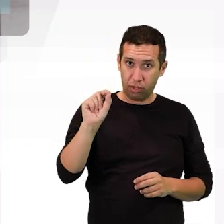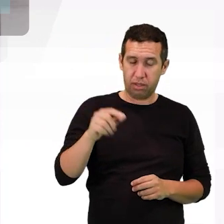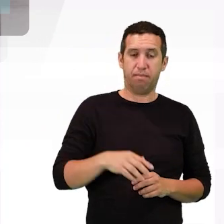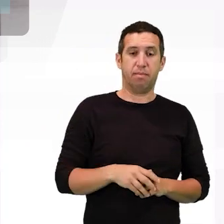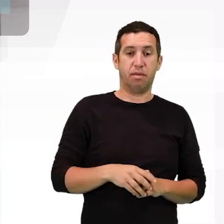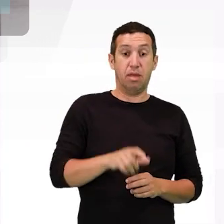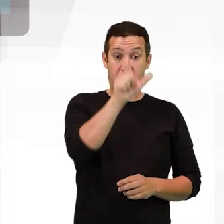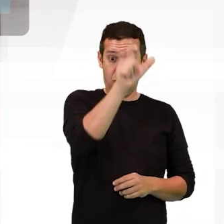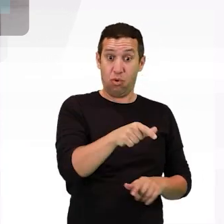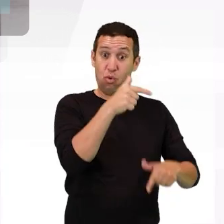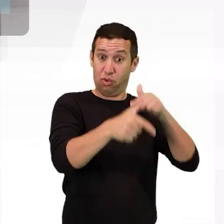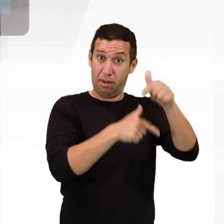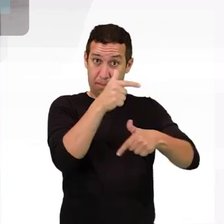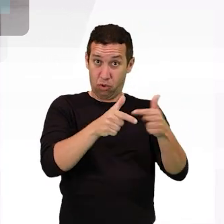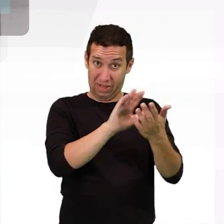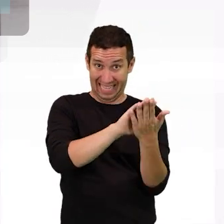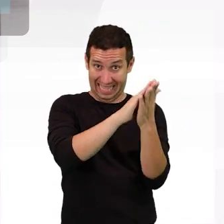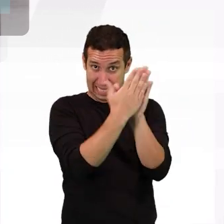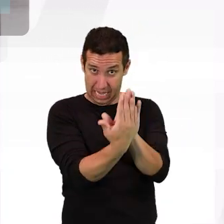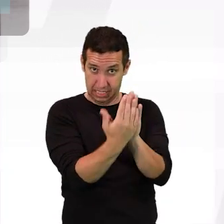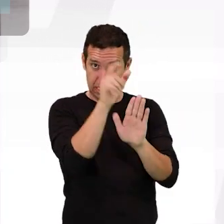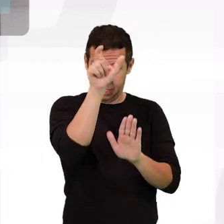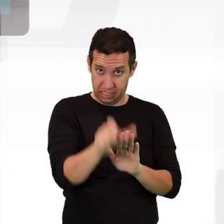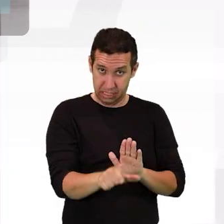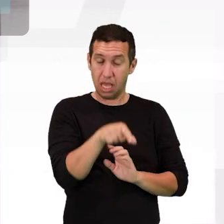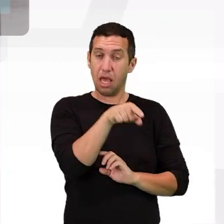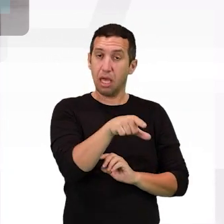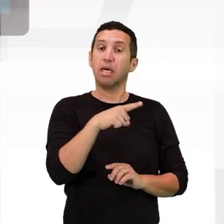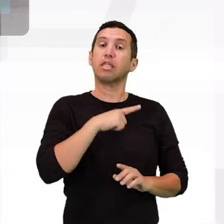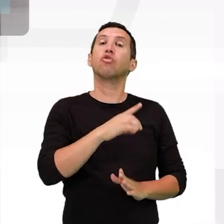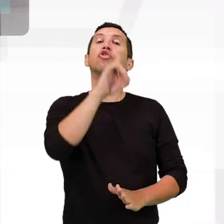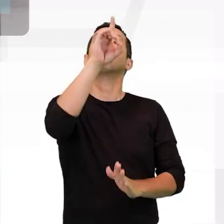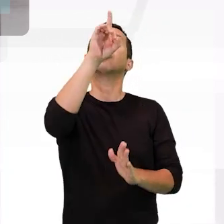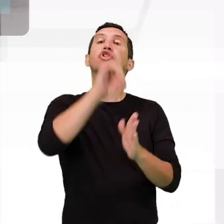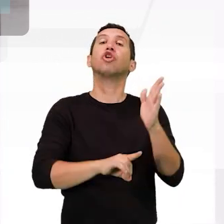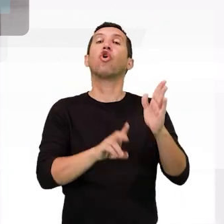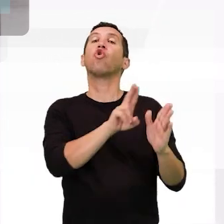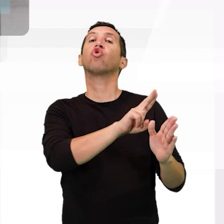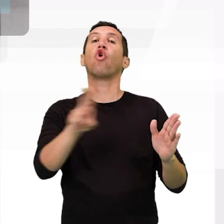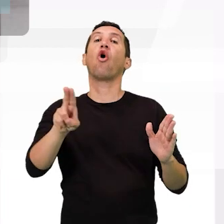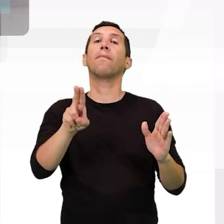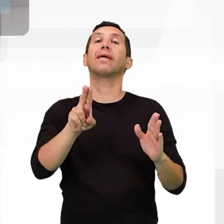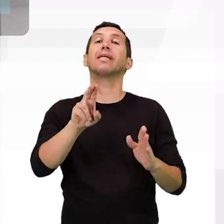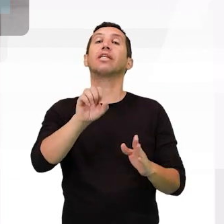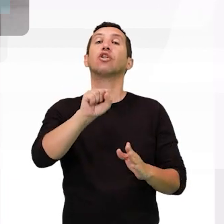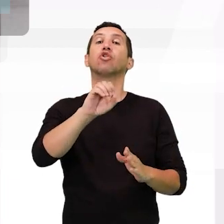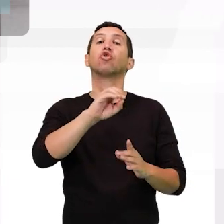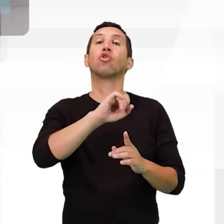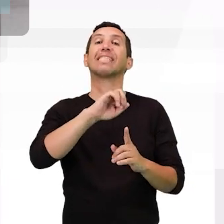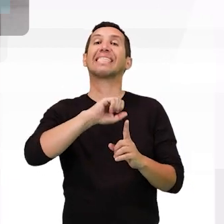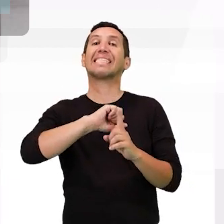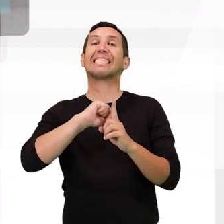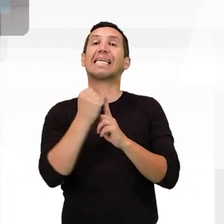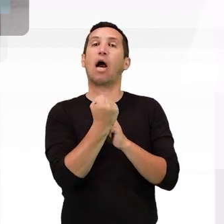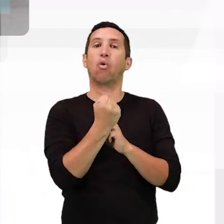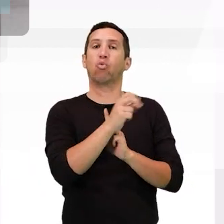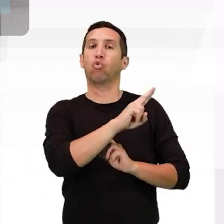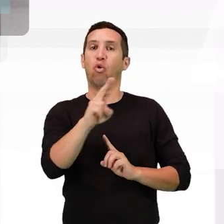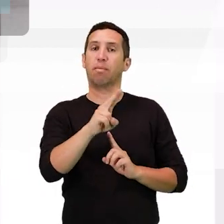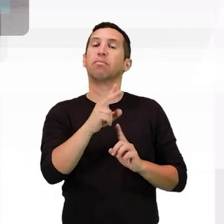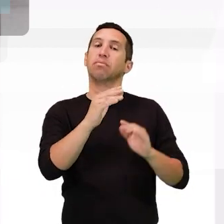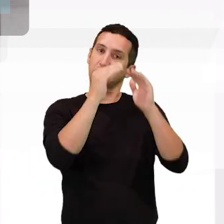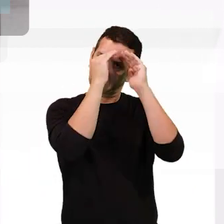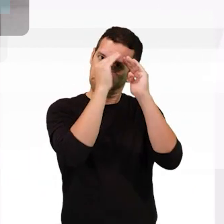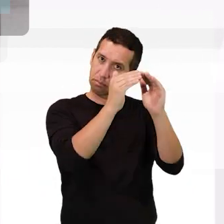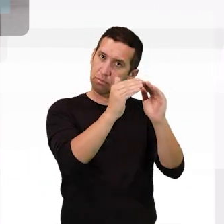o direito, o trabalhador trans, né, a pessoa trans, tem o direito de ser tratada pelo nome social em qualquer aspecto